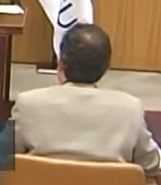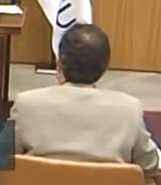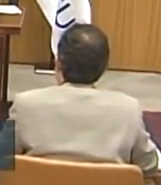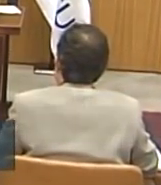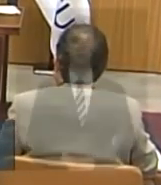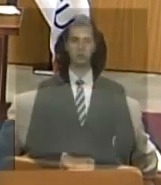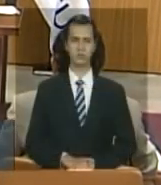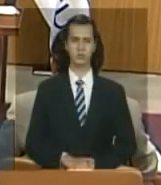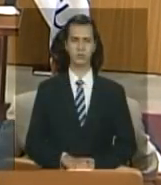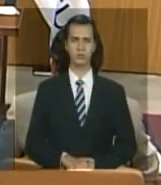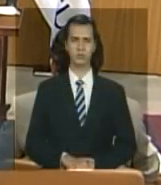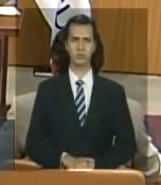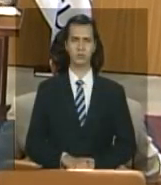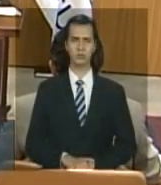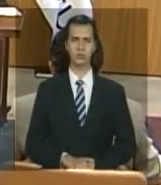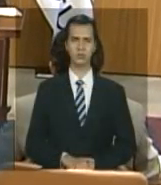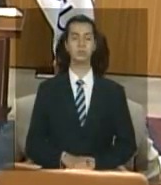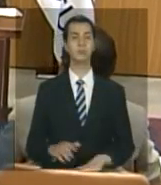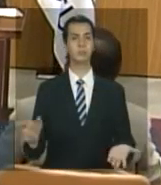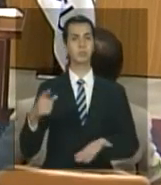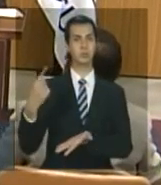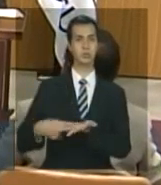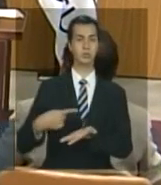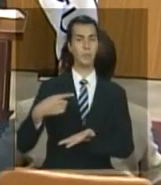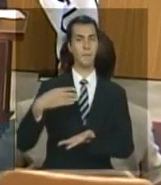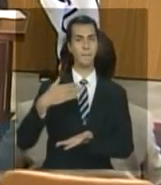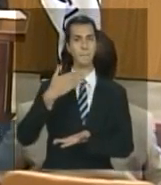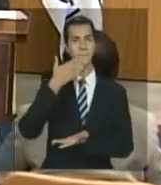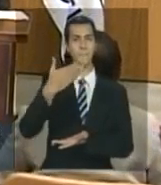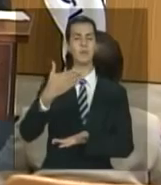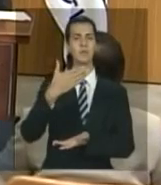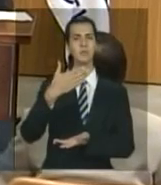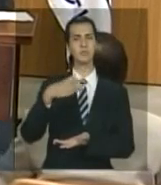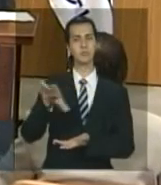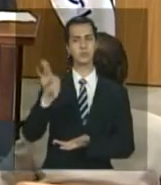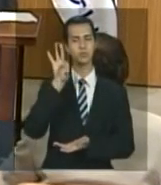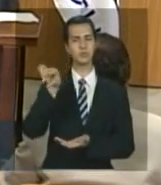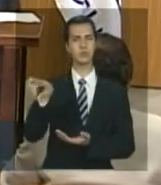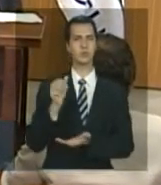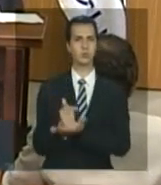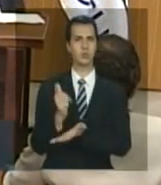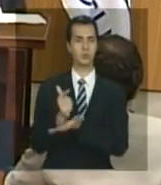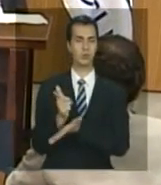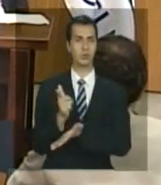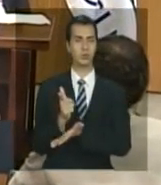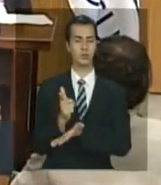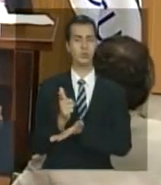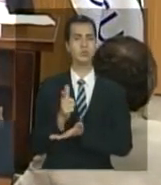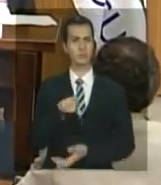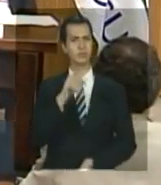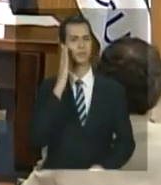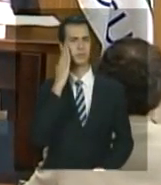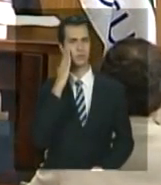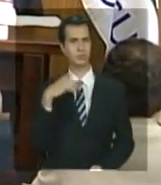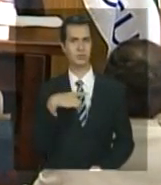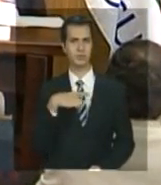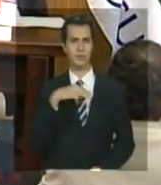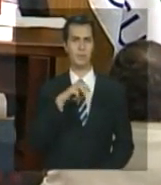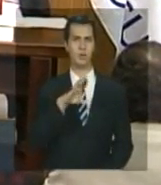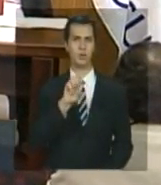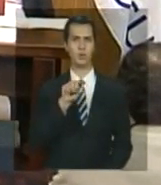De respeito ao acordo de preferências comerciais, você sabe que nós temos já em vigor um acordo entre o Mercosul e a Índia.